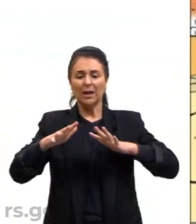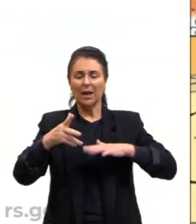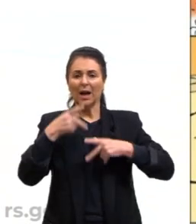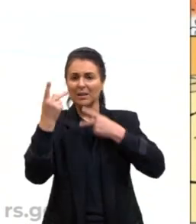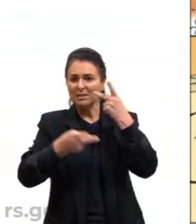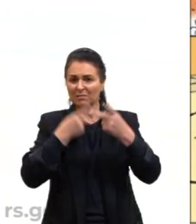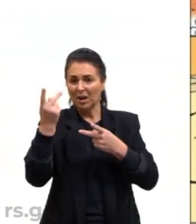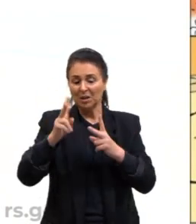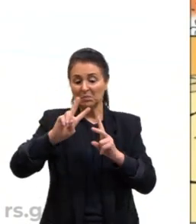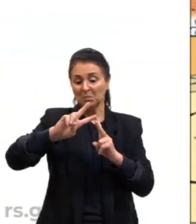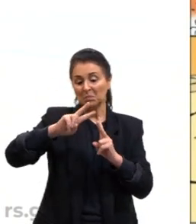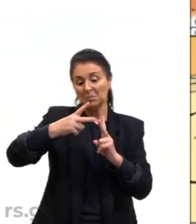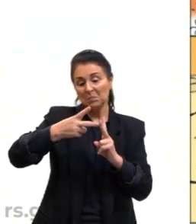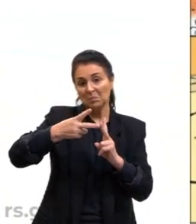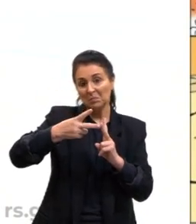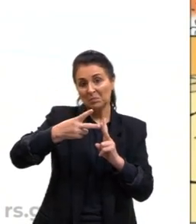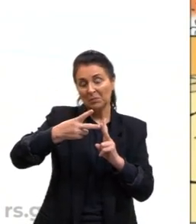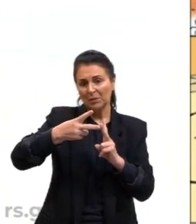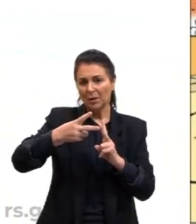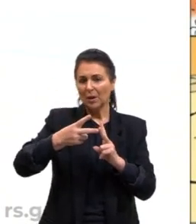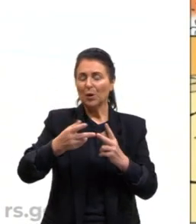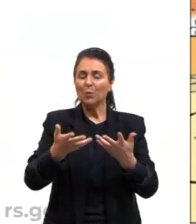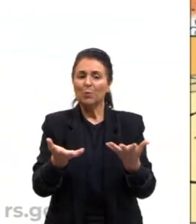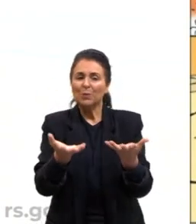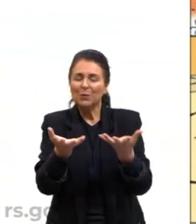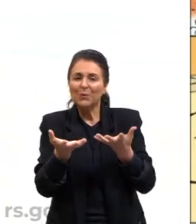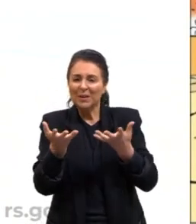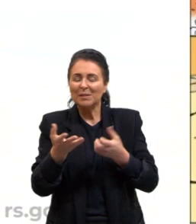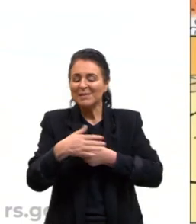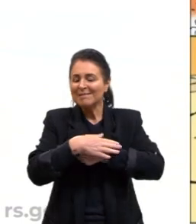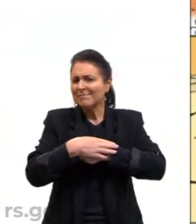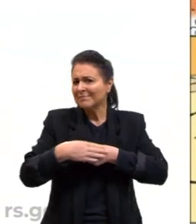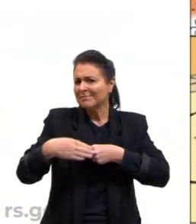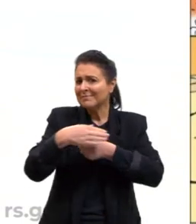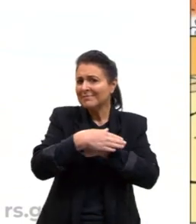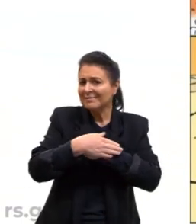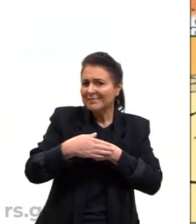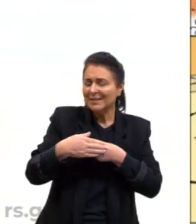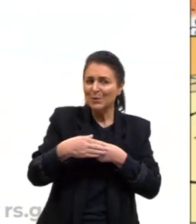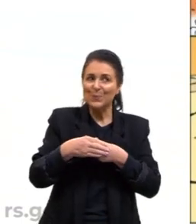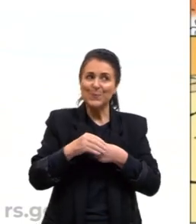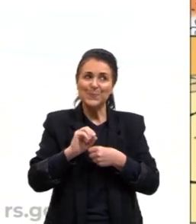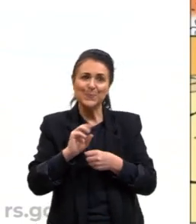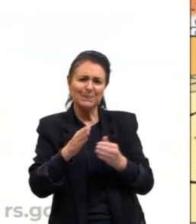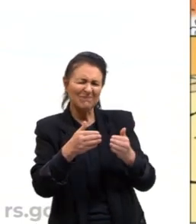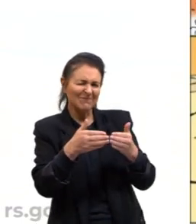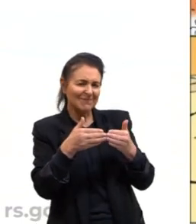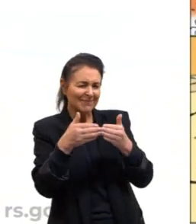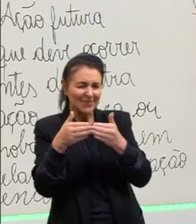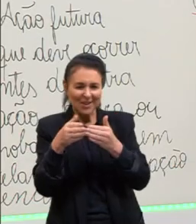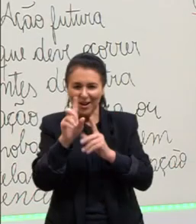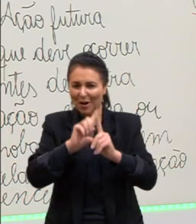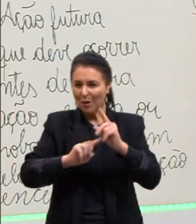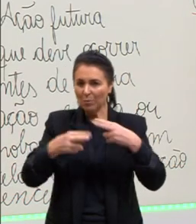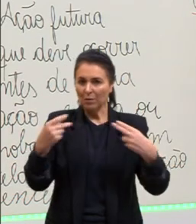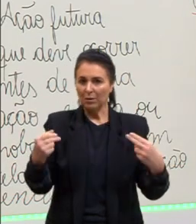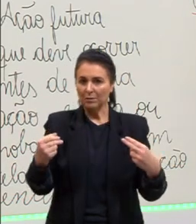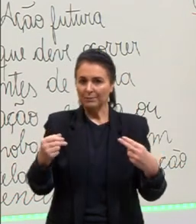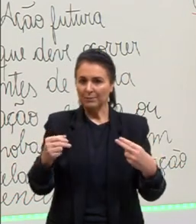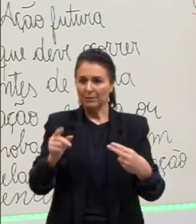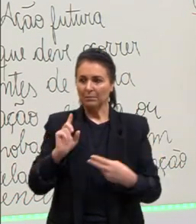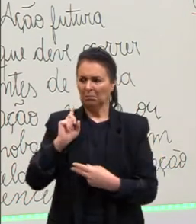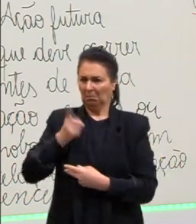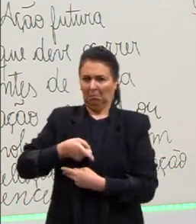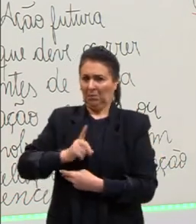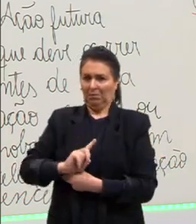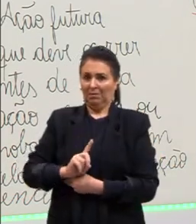nós teremos a quando você quer ser um pouco mais amável um pouco mais Gentil ou fazer um pedido e vezes dar uma ordem